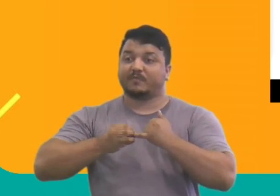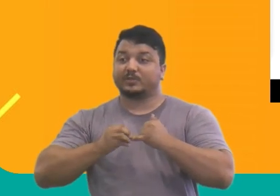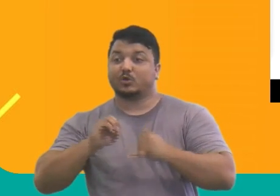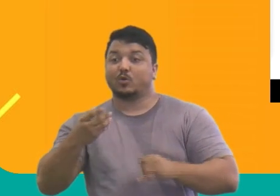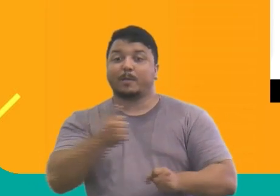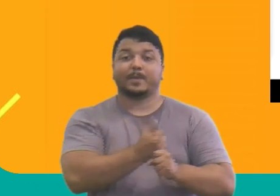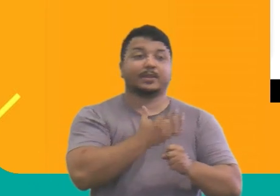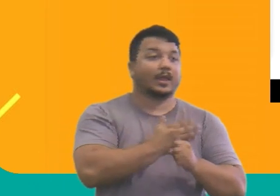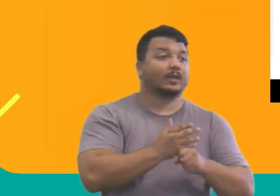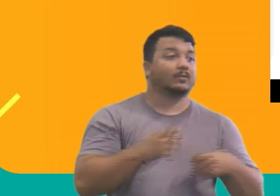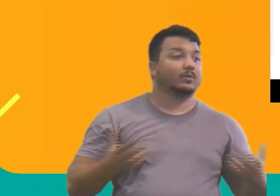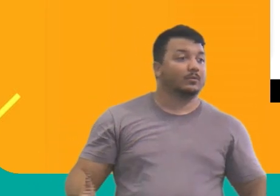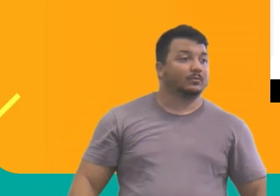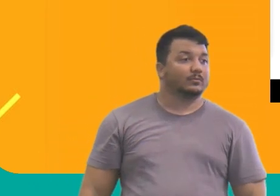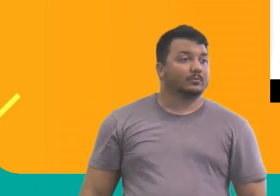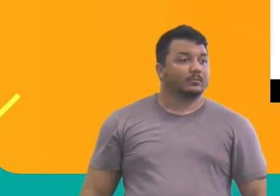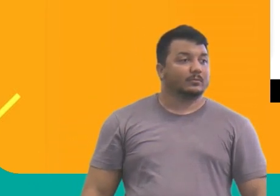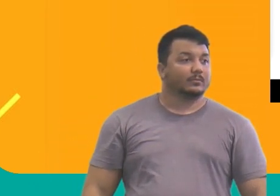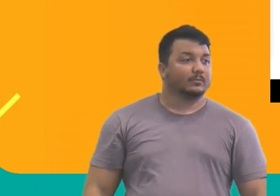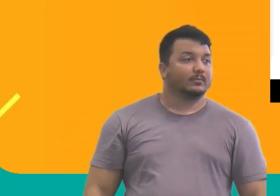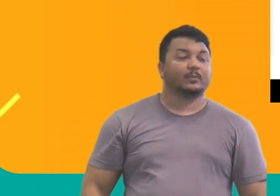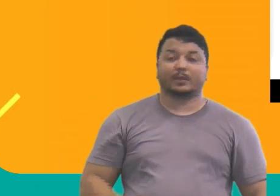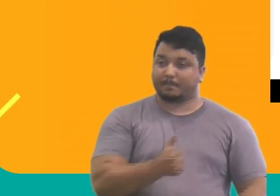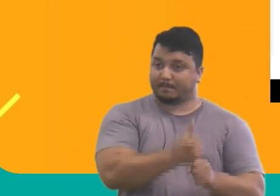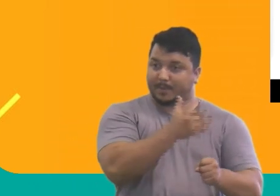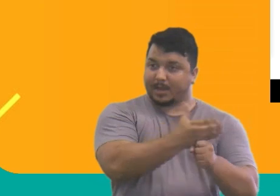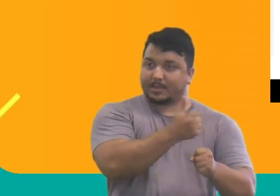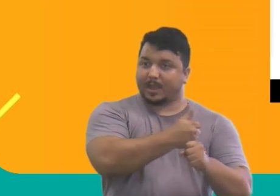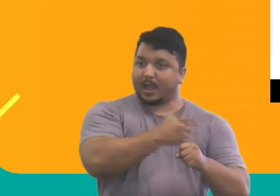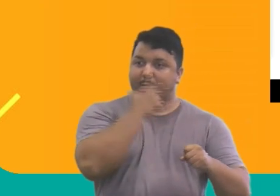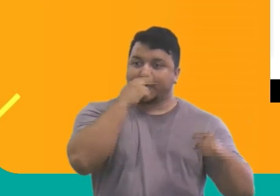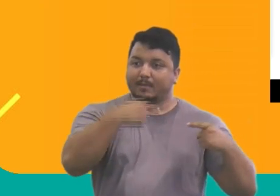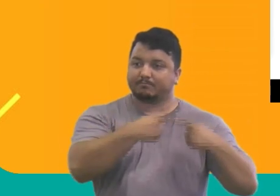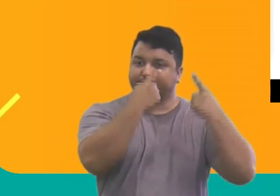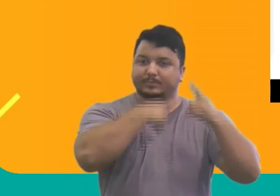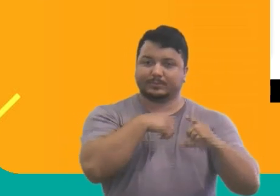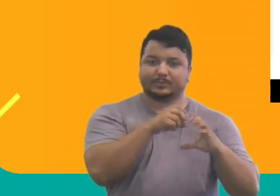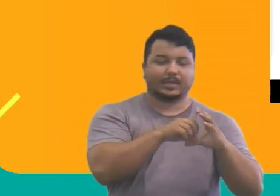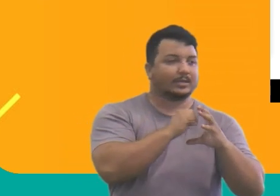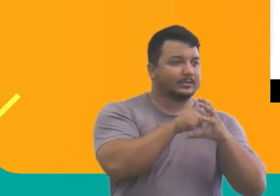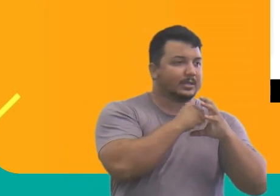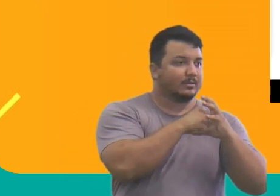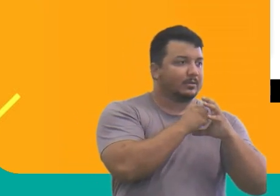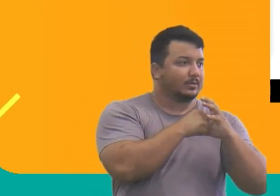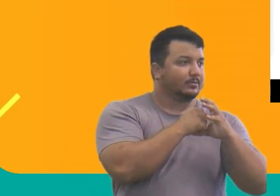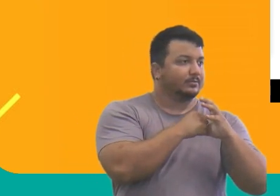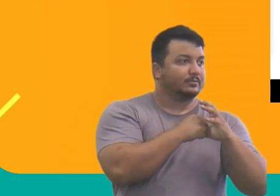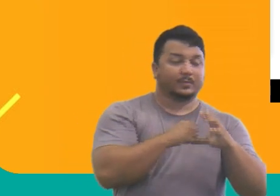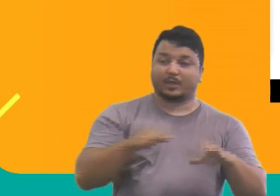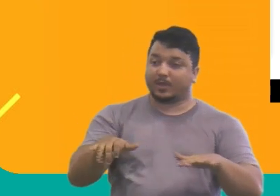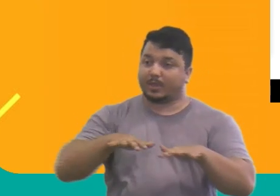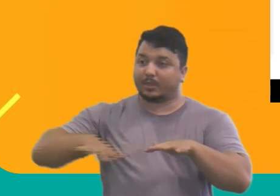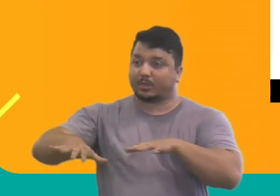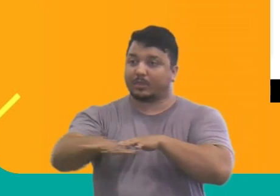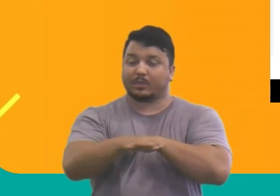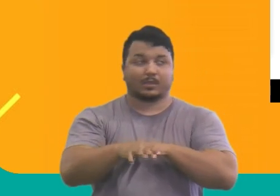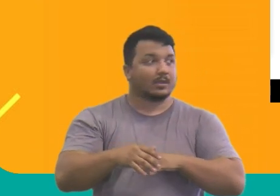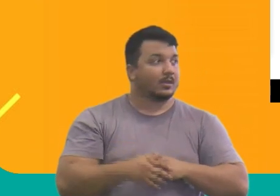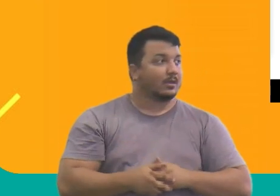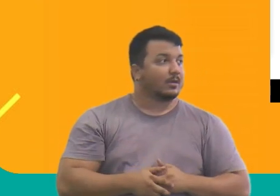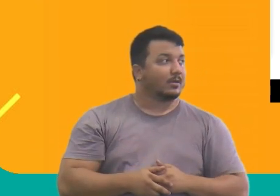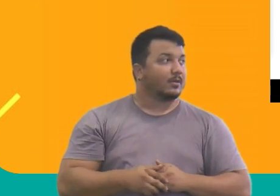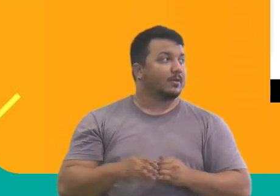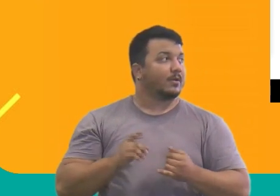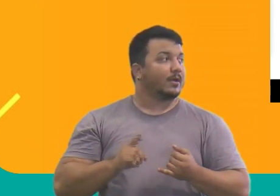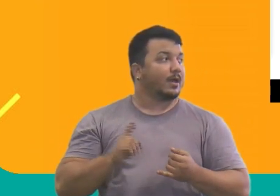é a batata? A batata vai ser a minha célula. E o caldo do feijão é